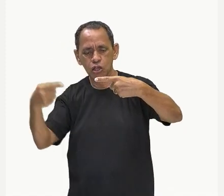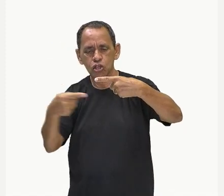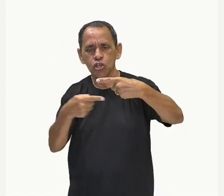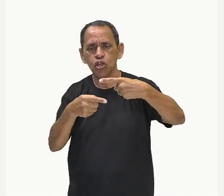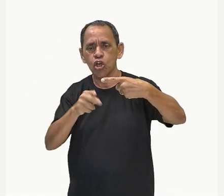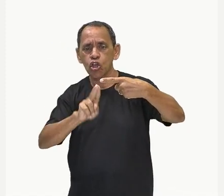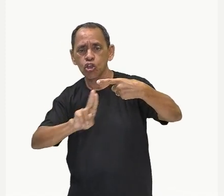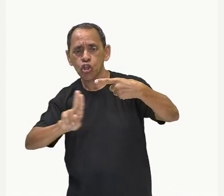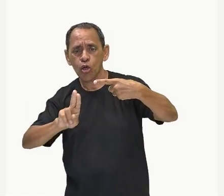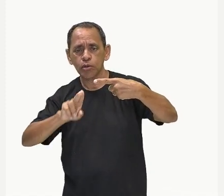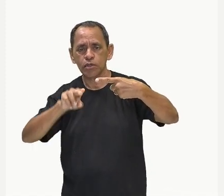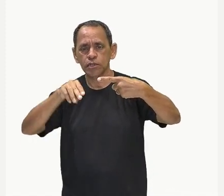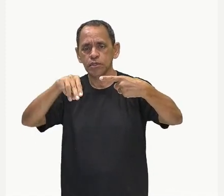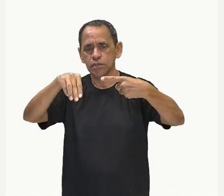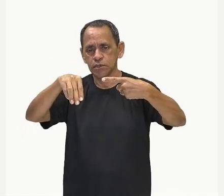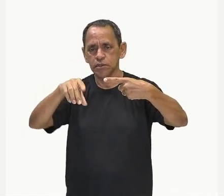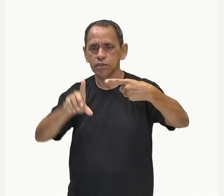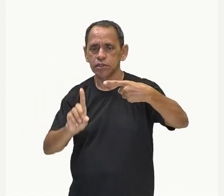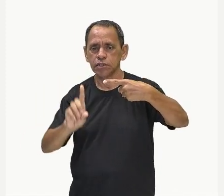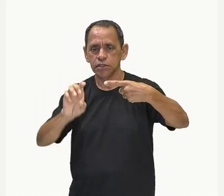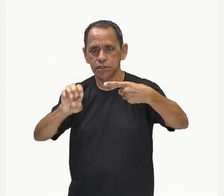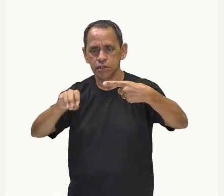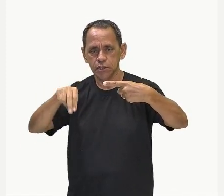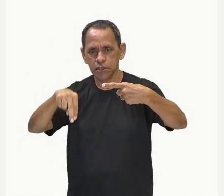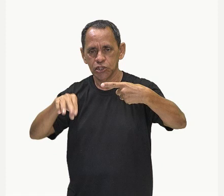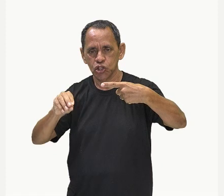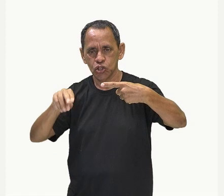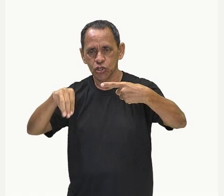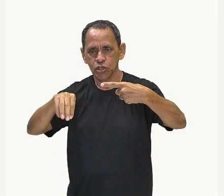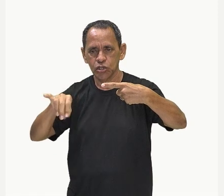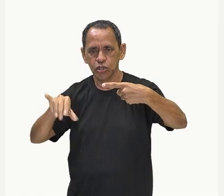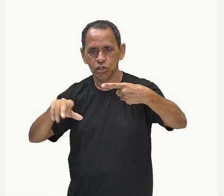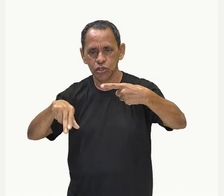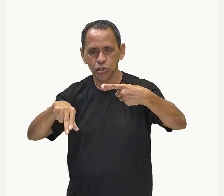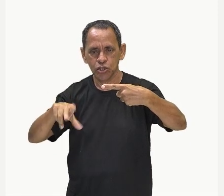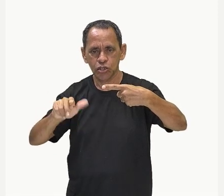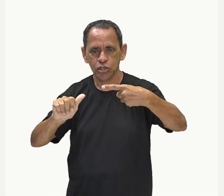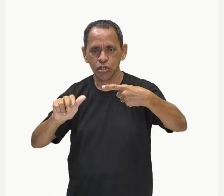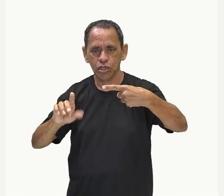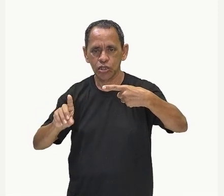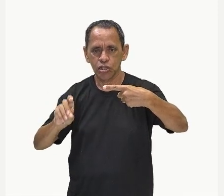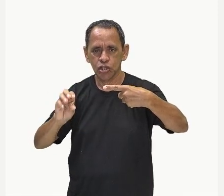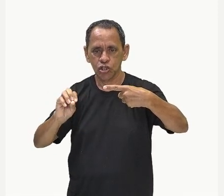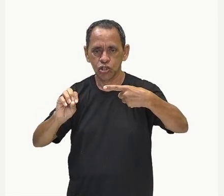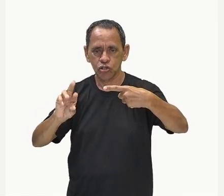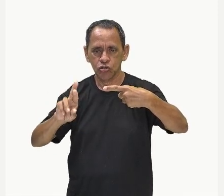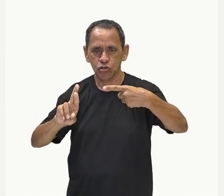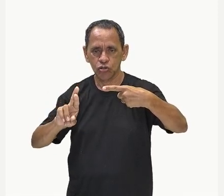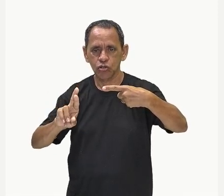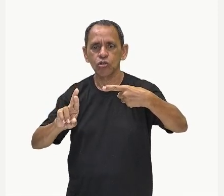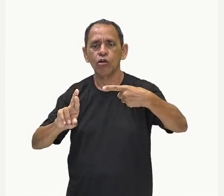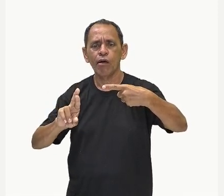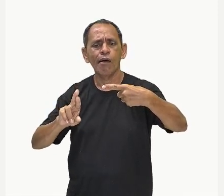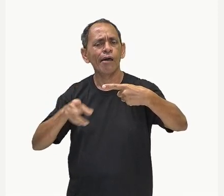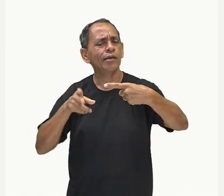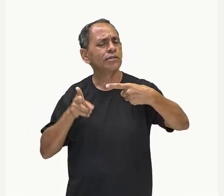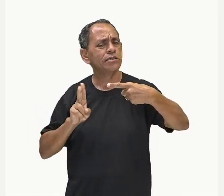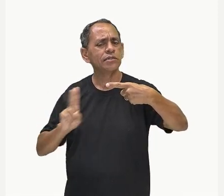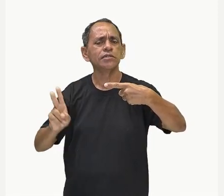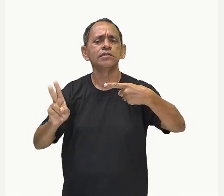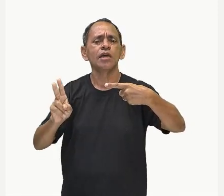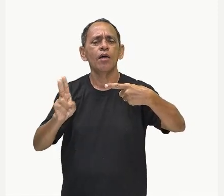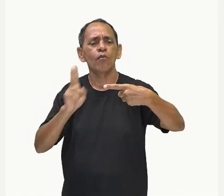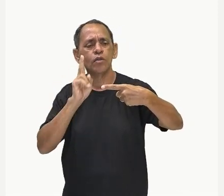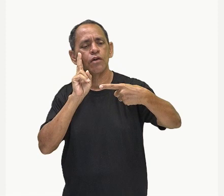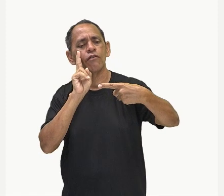fração nós chamamos de denominador. Novamente, sempre que você vê a